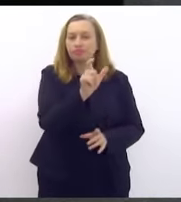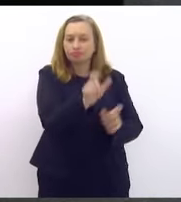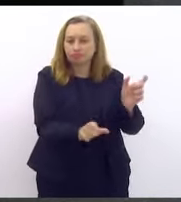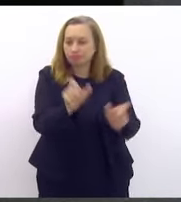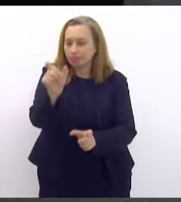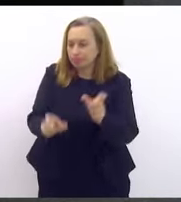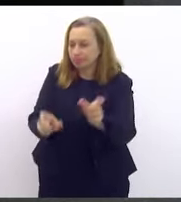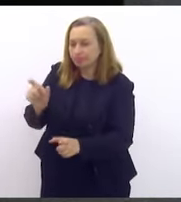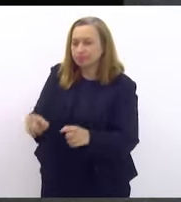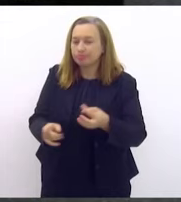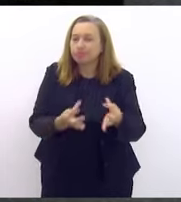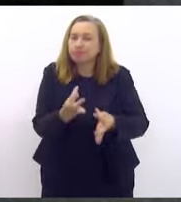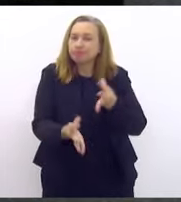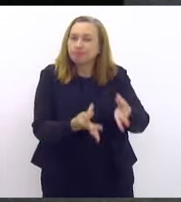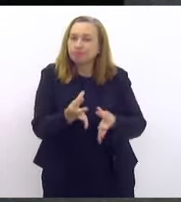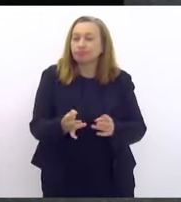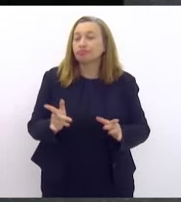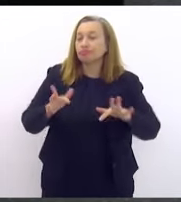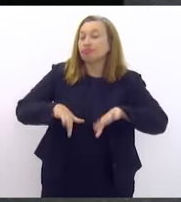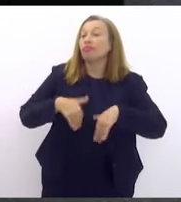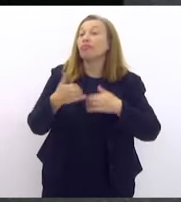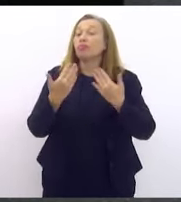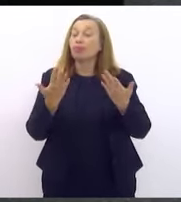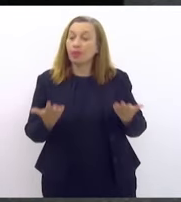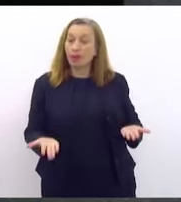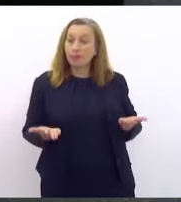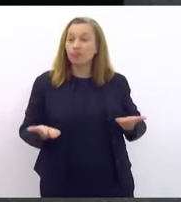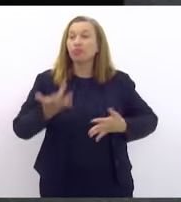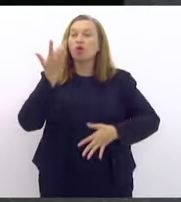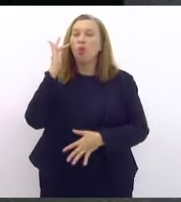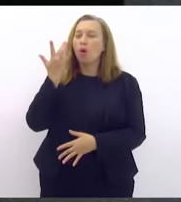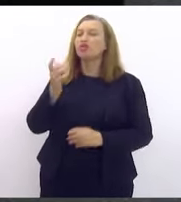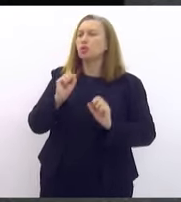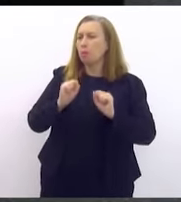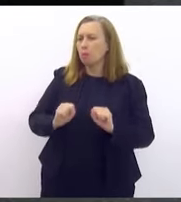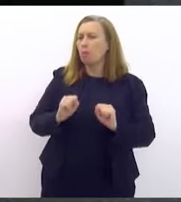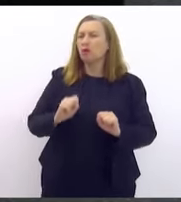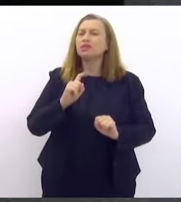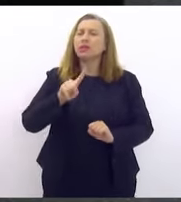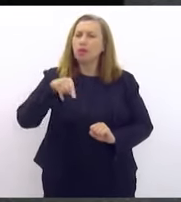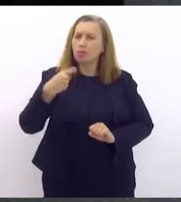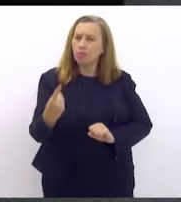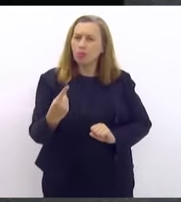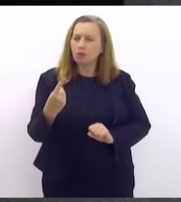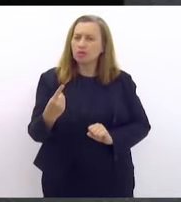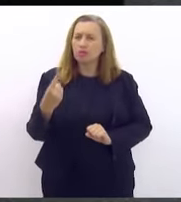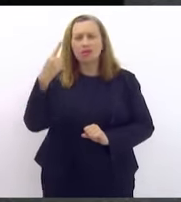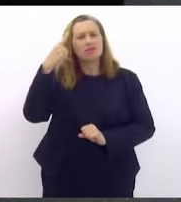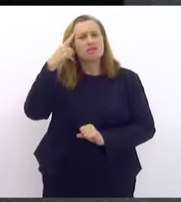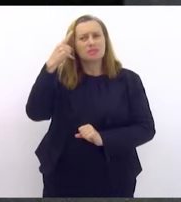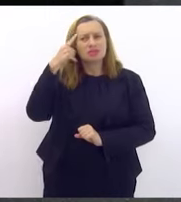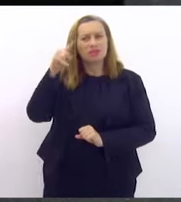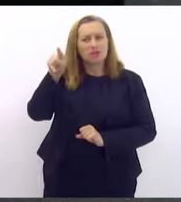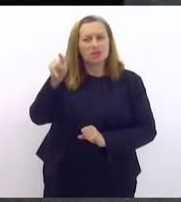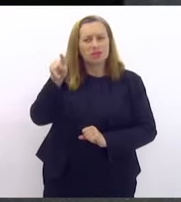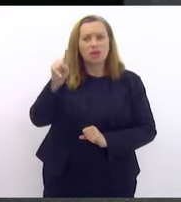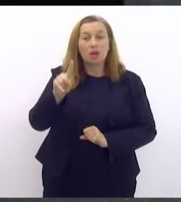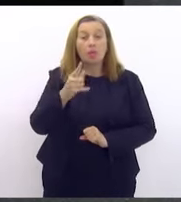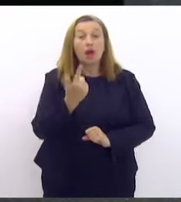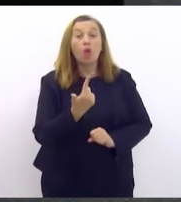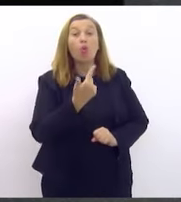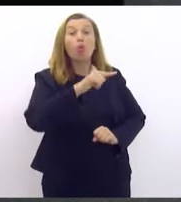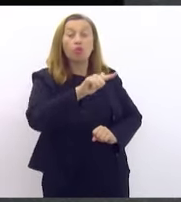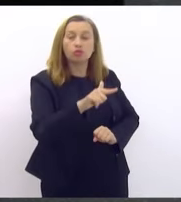tratamento diferente. Então, eu acho que a gente pode depois pegar essa lógica para